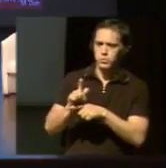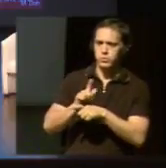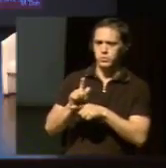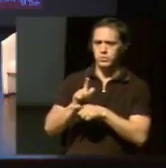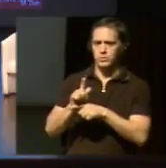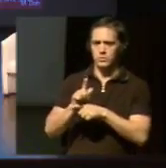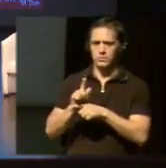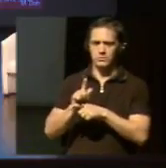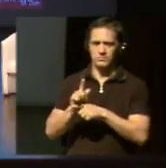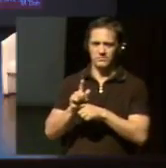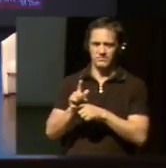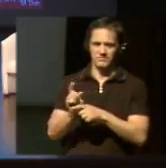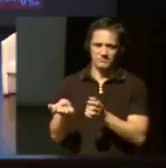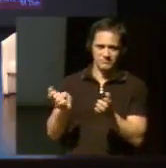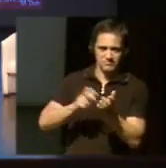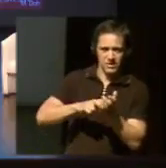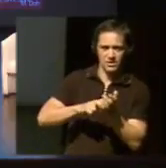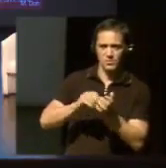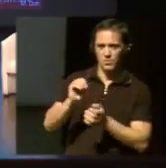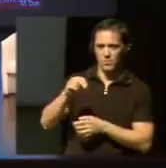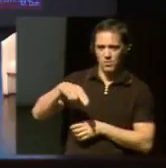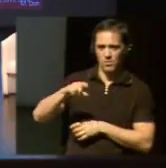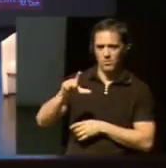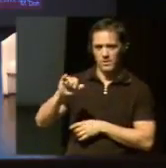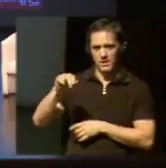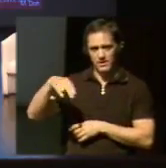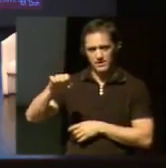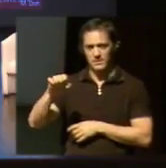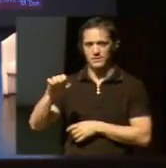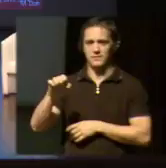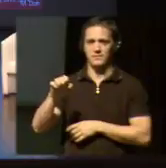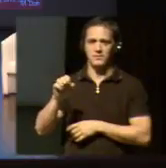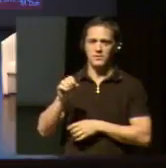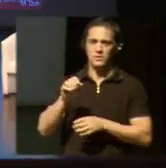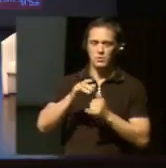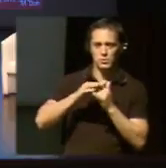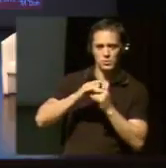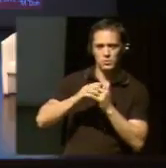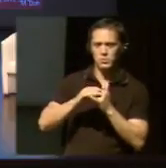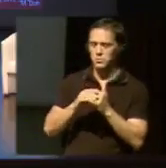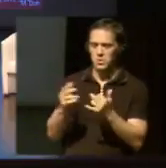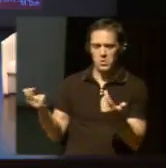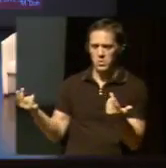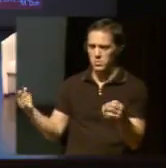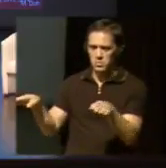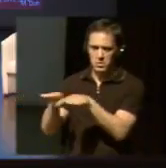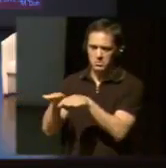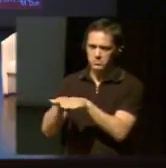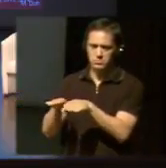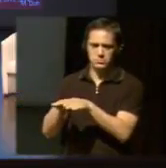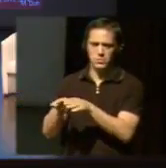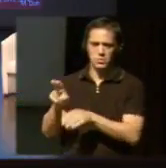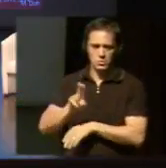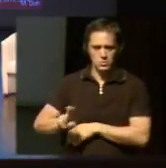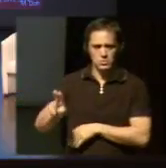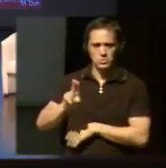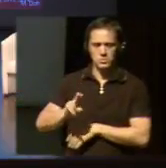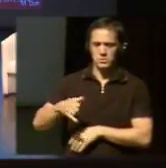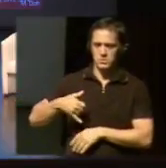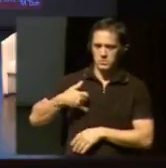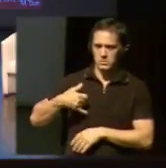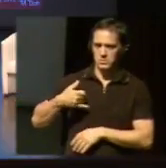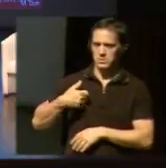o banking online, YouTube, etc., usam da mesma forma como jovens, ou seja, esses mensageiros